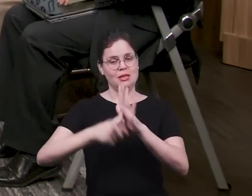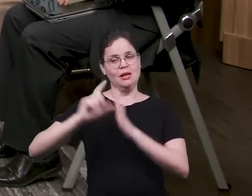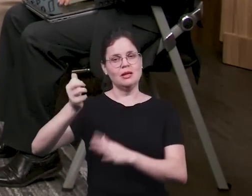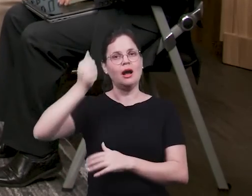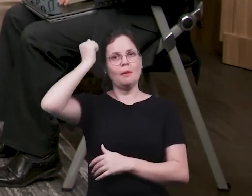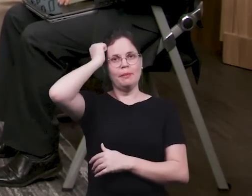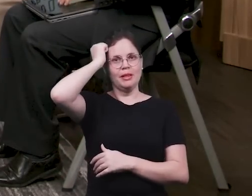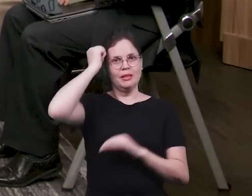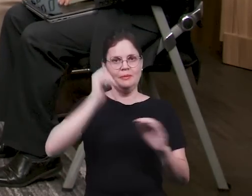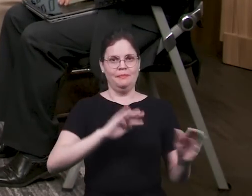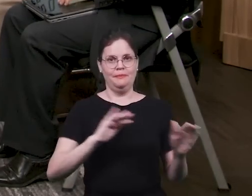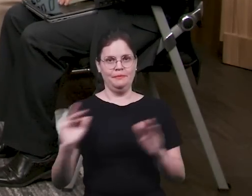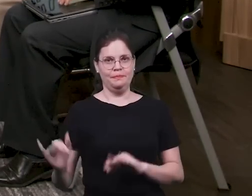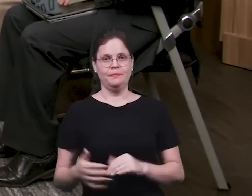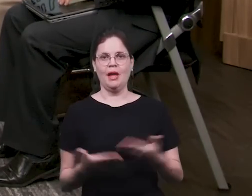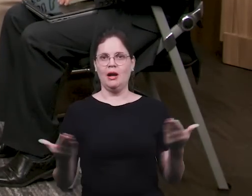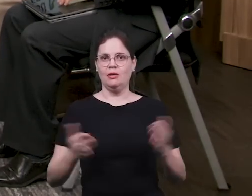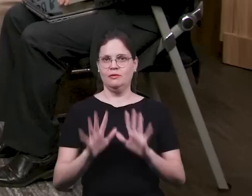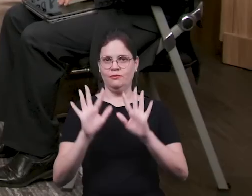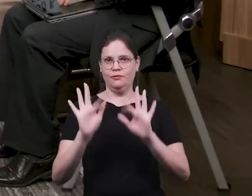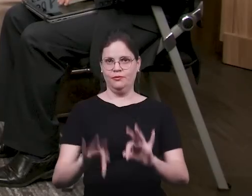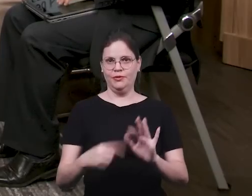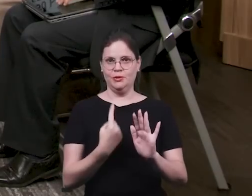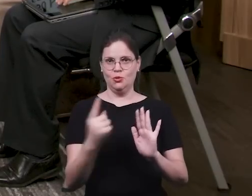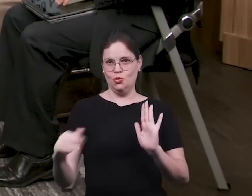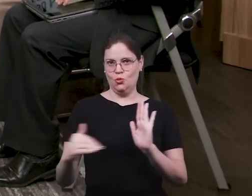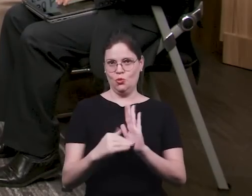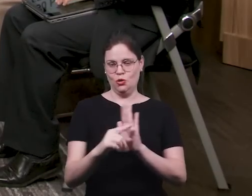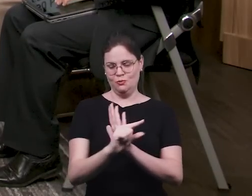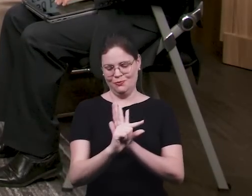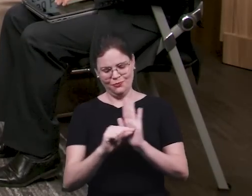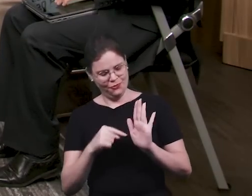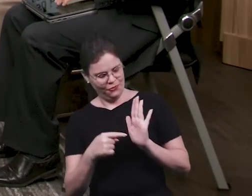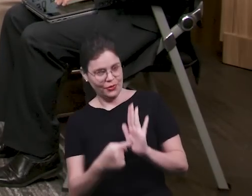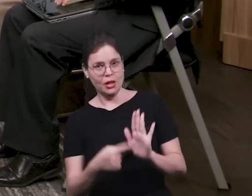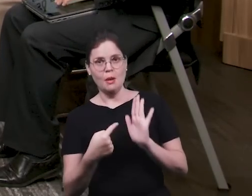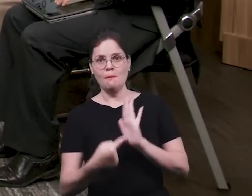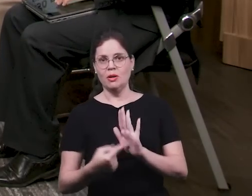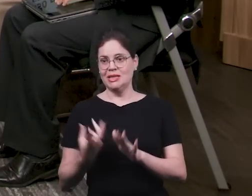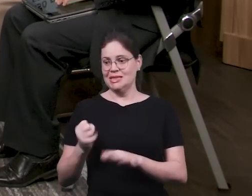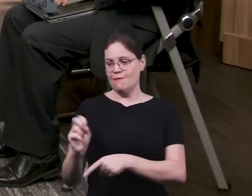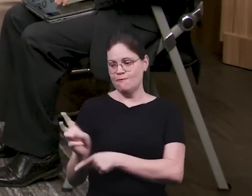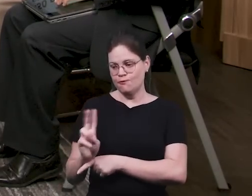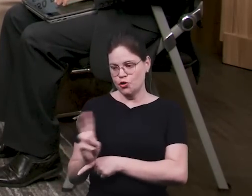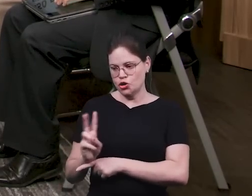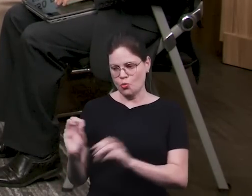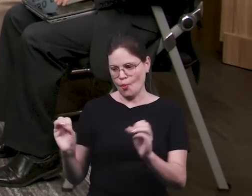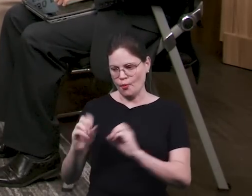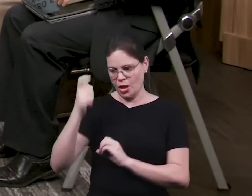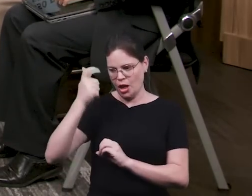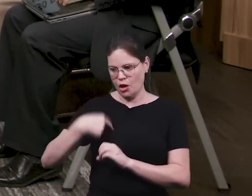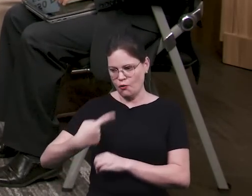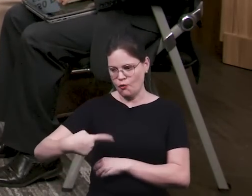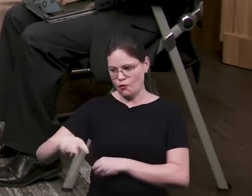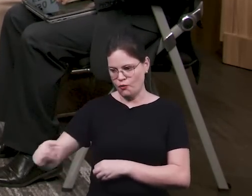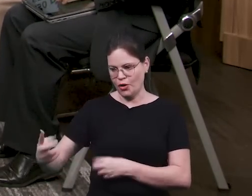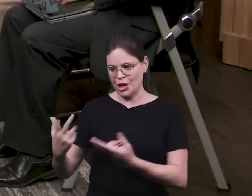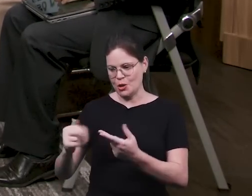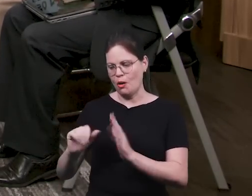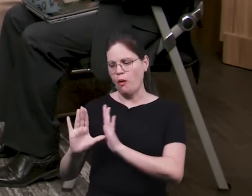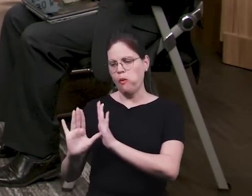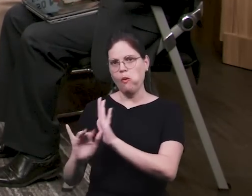Pastor Sérgio Souza. No fechamento deste versículo, você leu, diz: se não vigiares, virei a ti como um